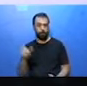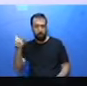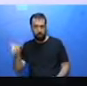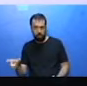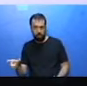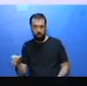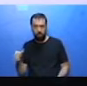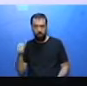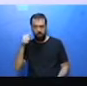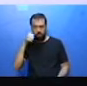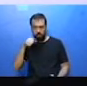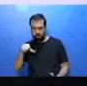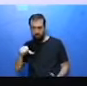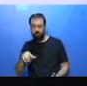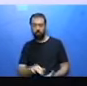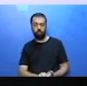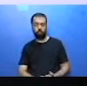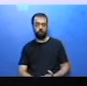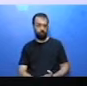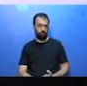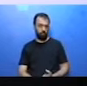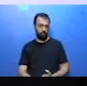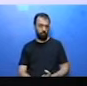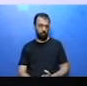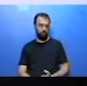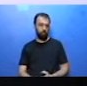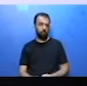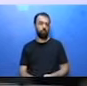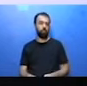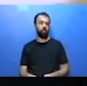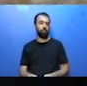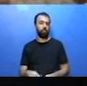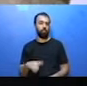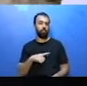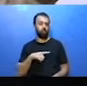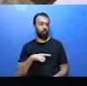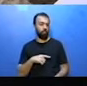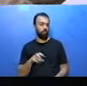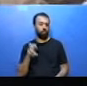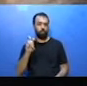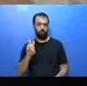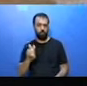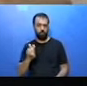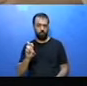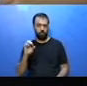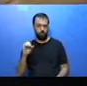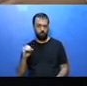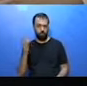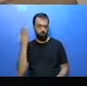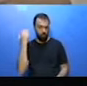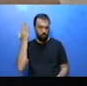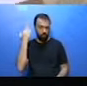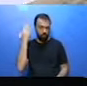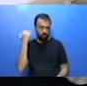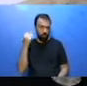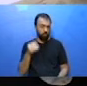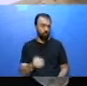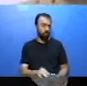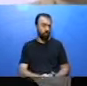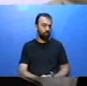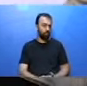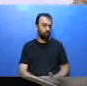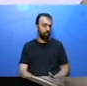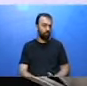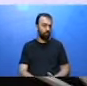patrícia que a irmã da paula já tinha r$50 isso ela já tinha